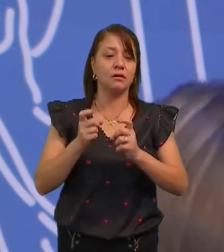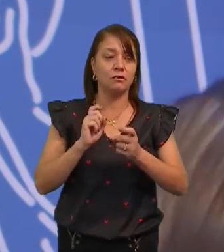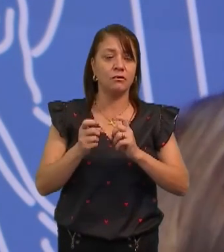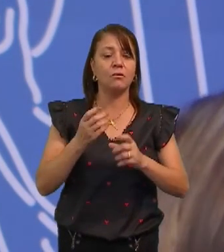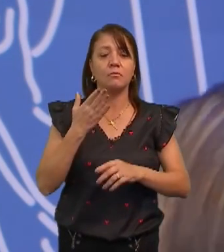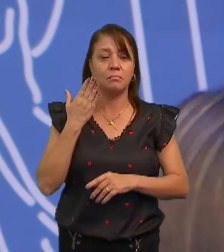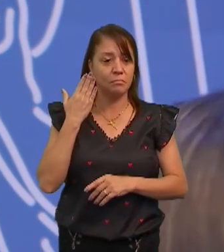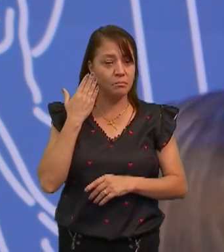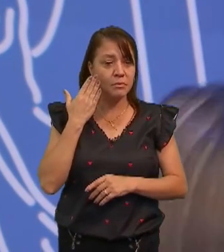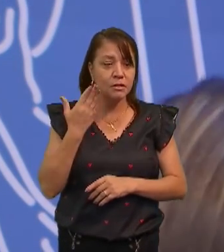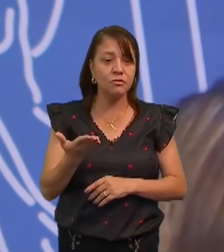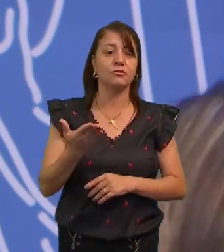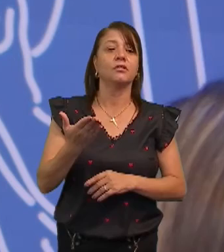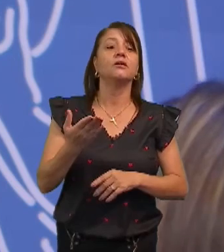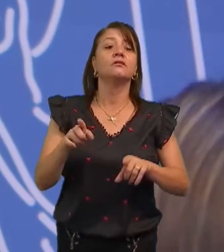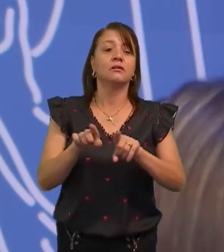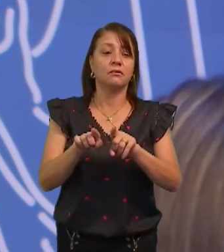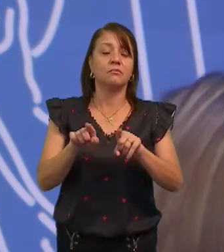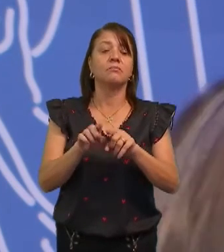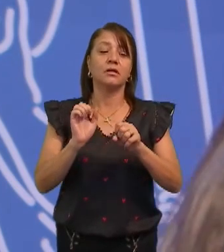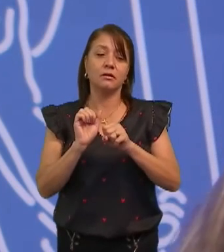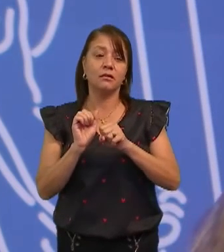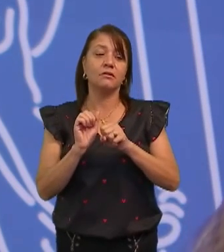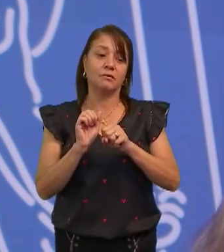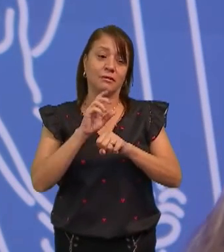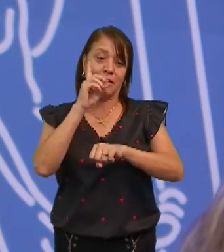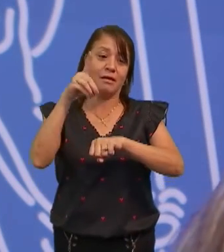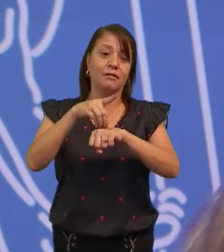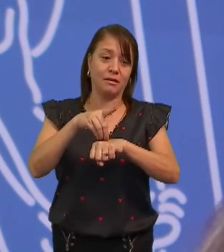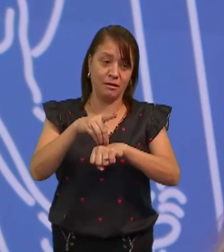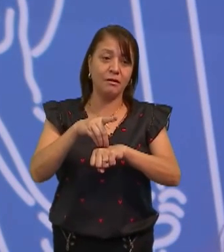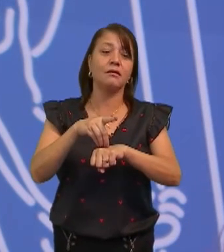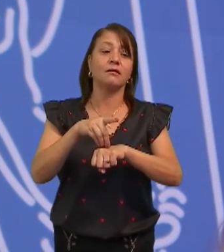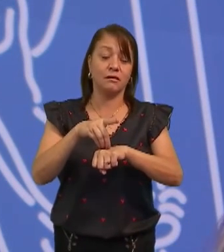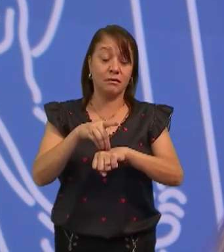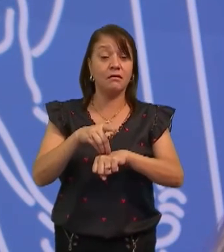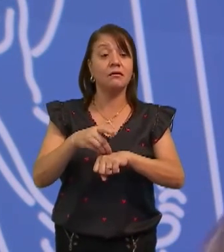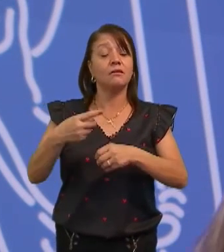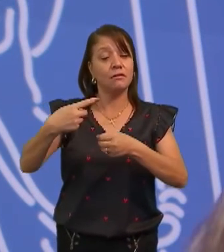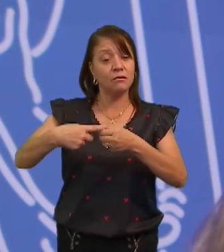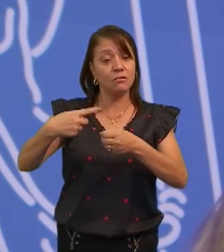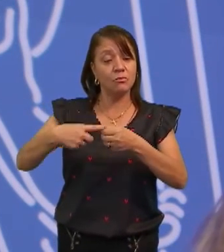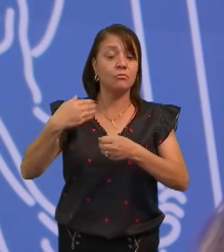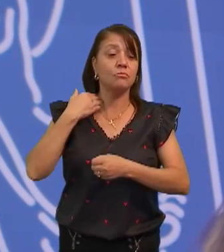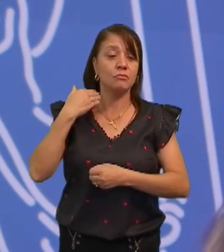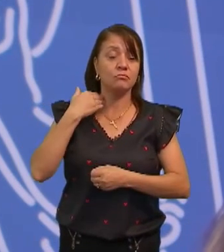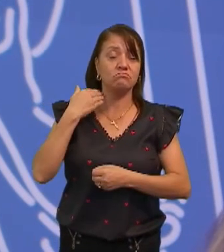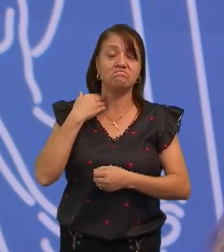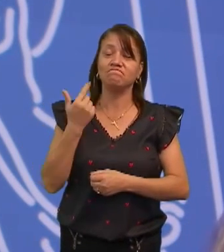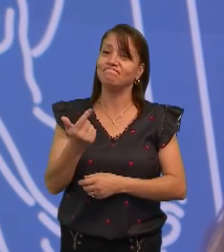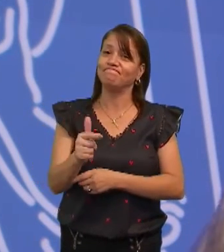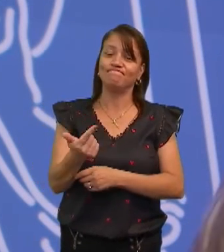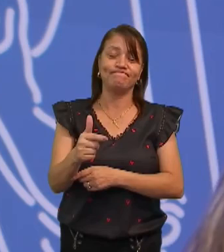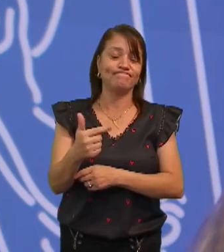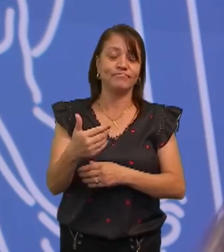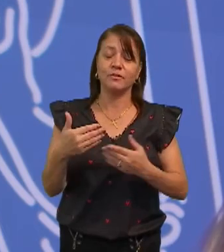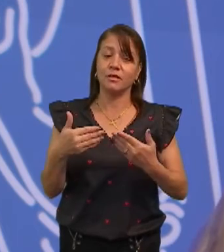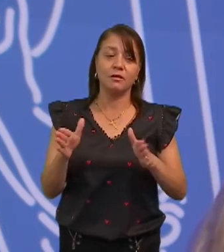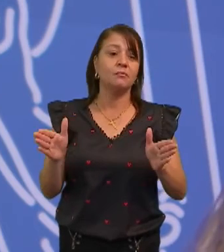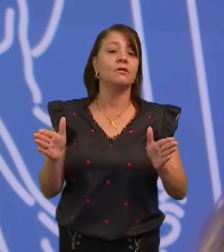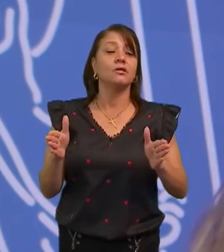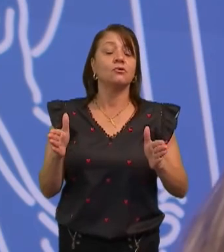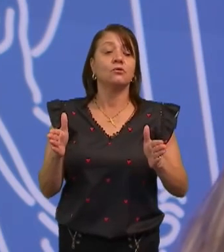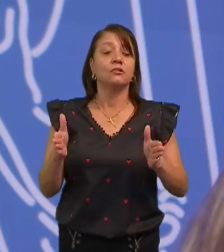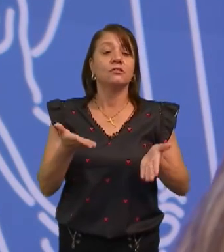passado quando houve a epidemia da dengue né existiam aqui no nosso município e hoje ainda não não tem uma perspectiva né da abertura dessas casas de